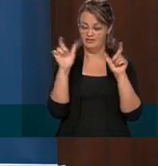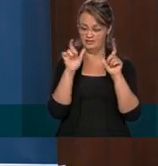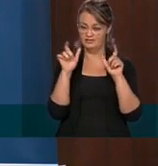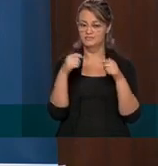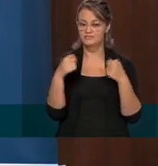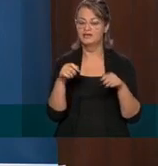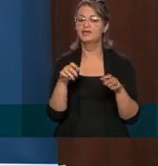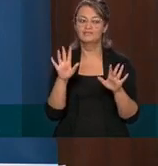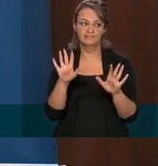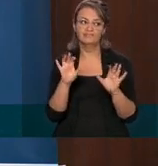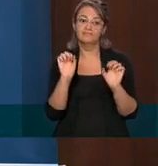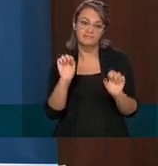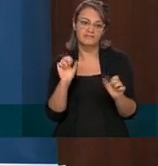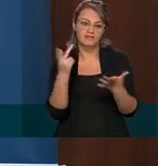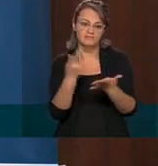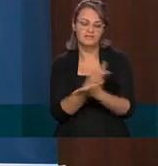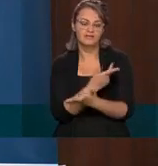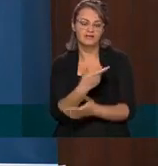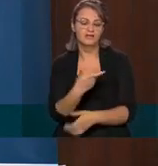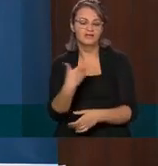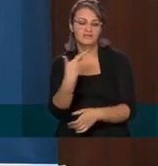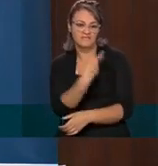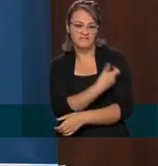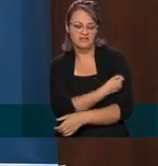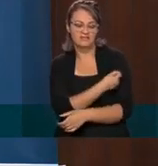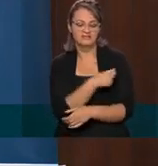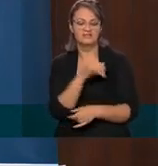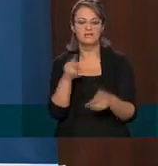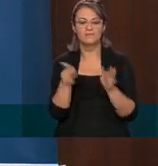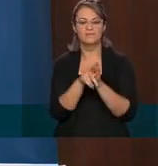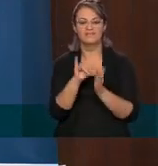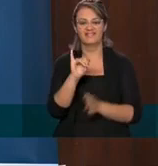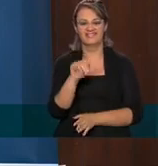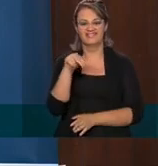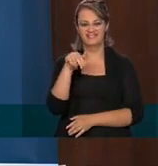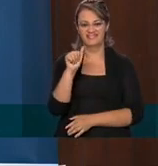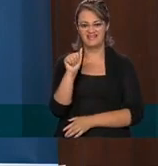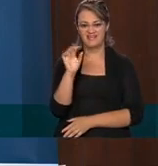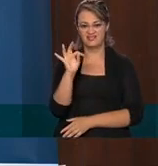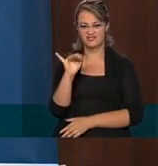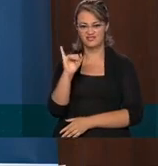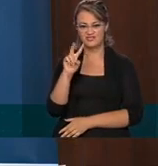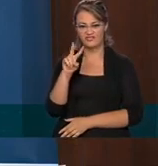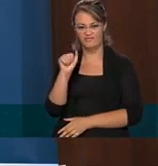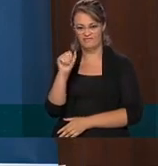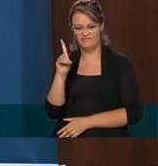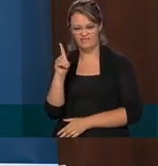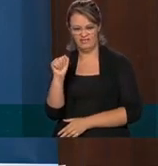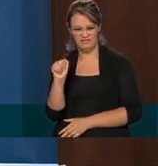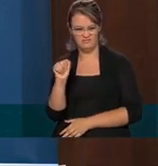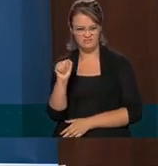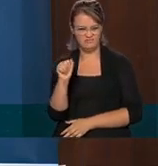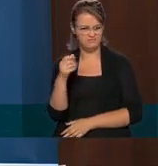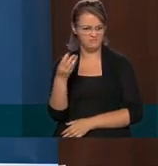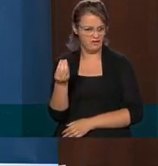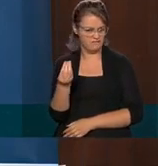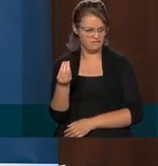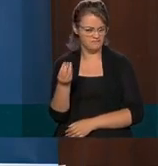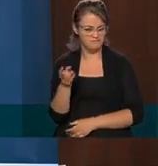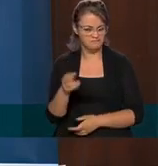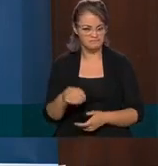é comum para vacinas inativadas, e essa doença é o seguinte, quando